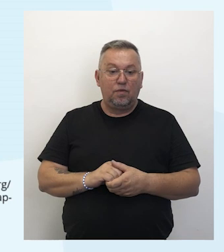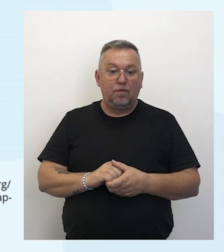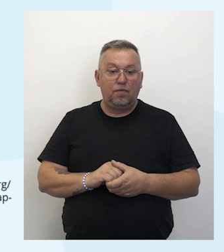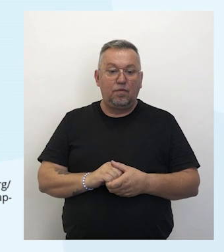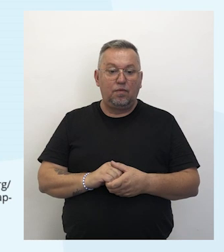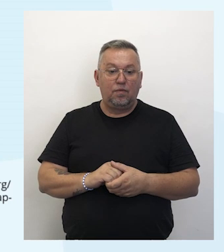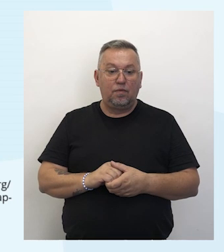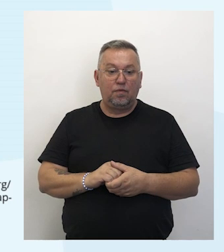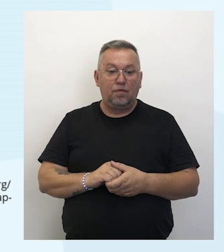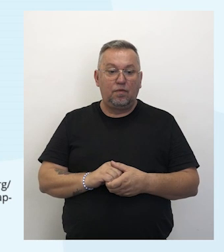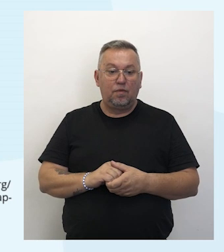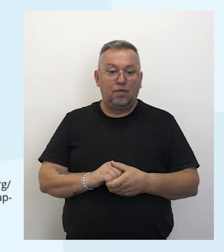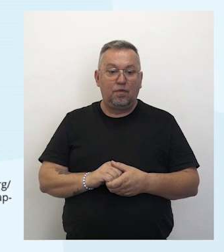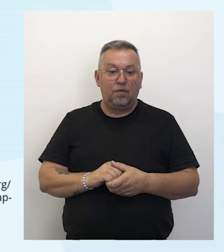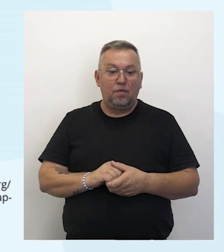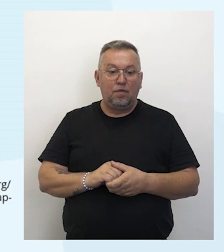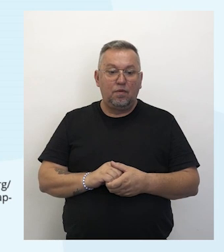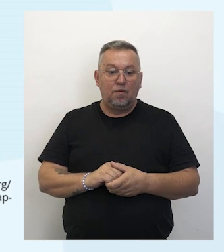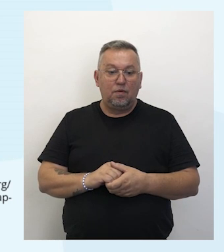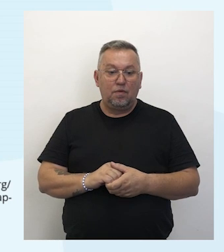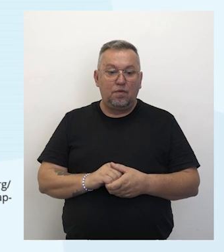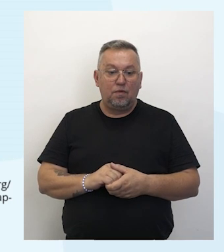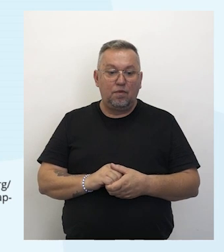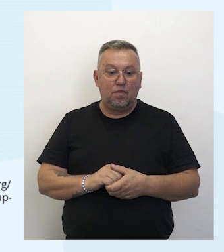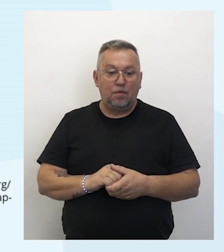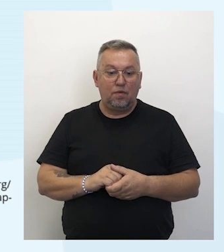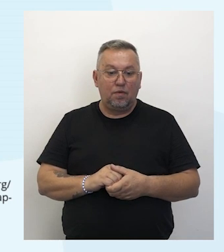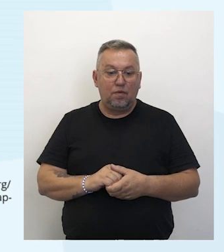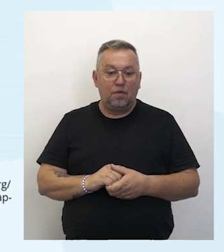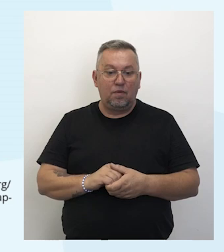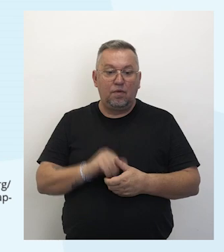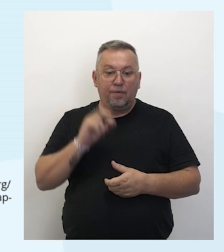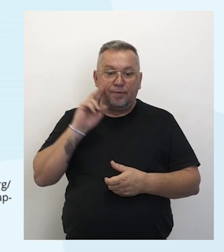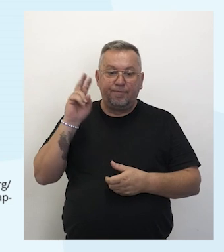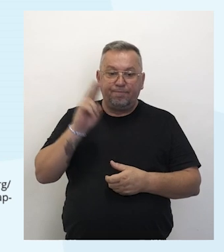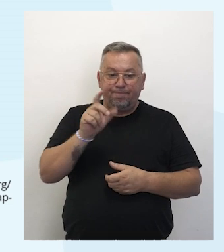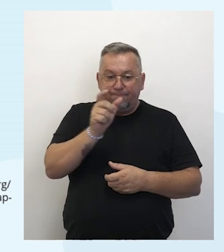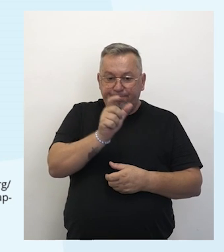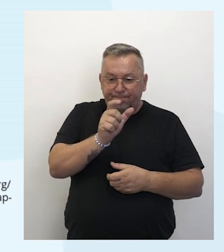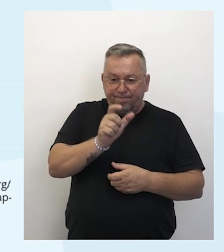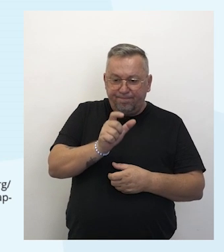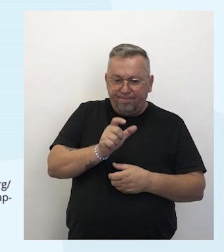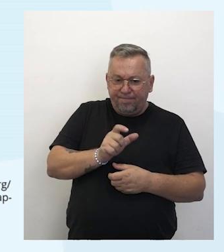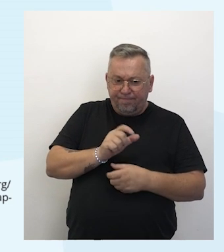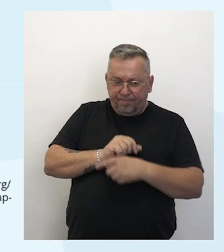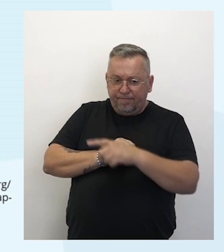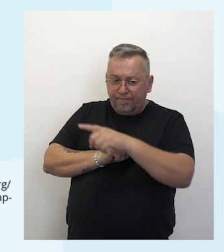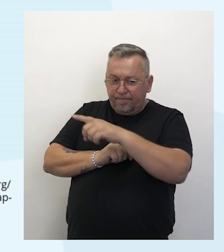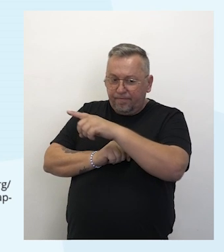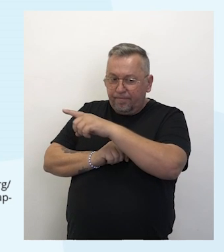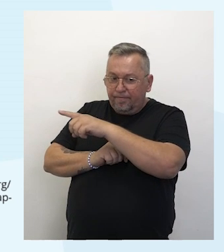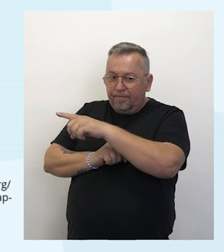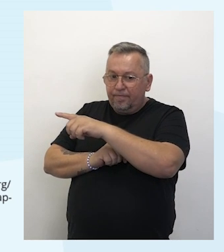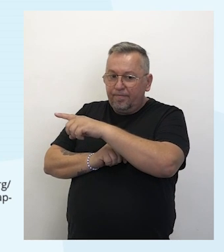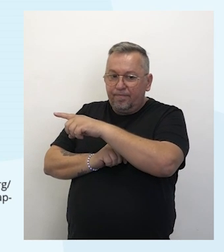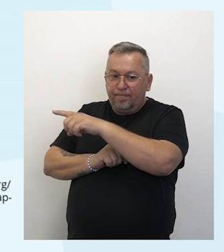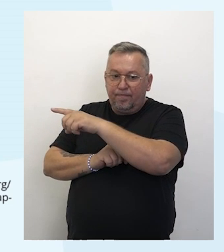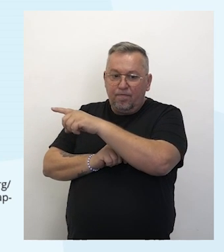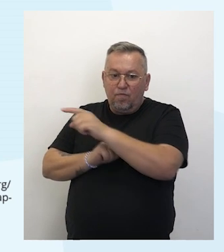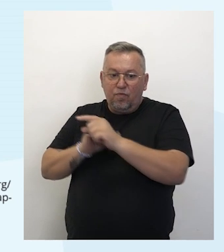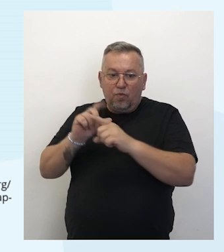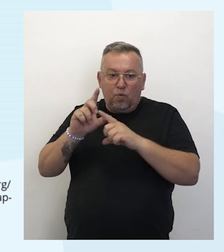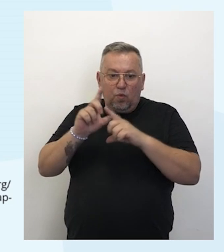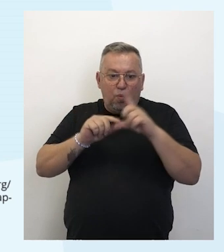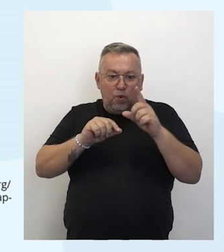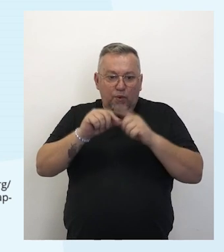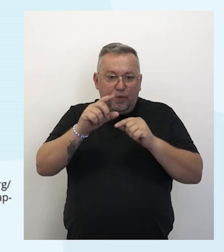Ó, o que é importante? Vocês vê aqui, ó, essa partezinha aqui. Vocês estão vendo uma estrela? Então,